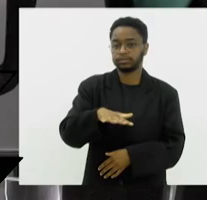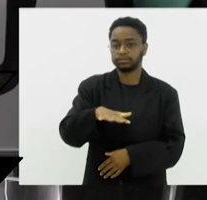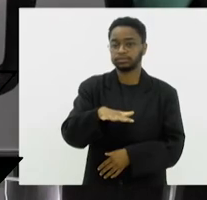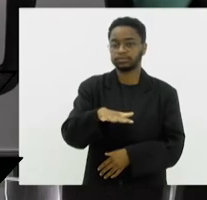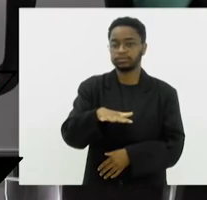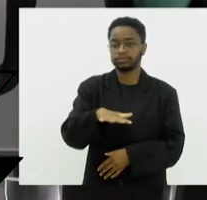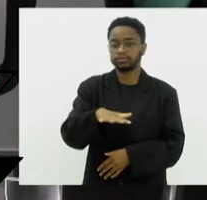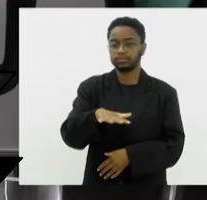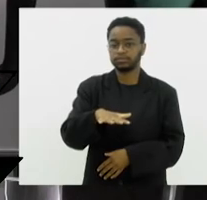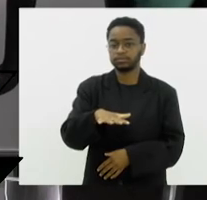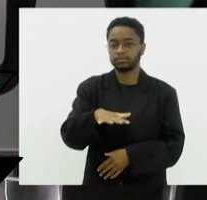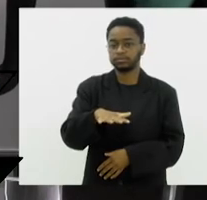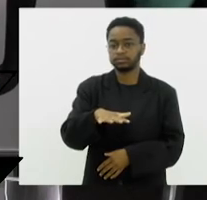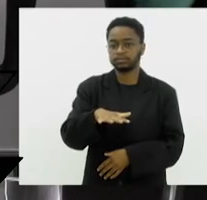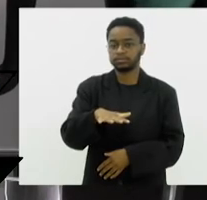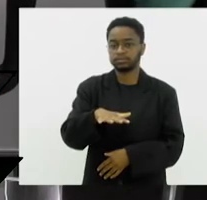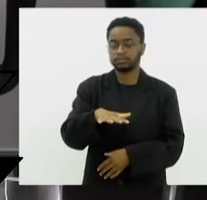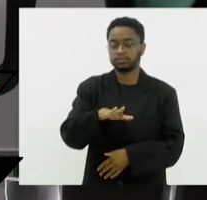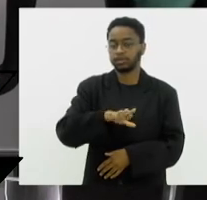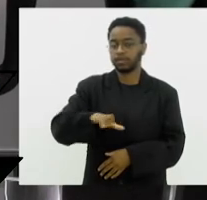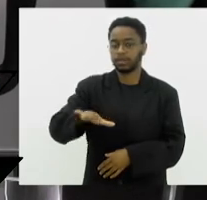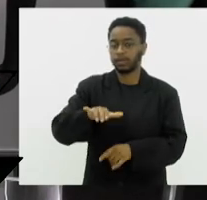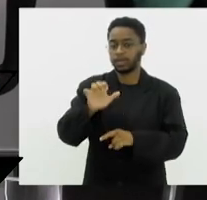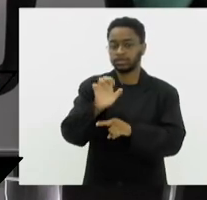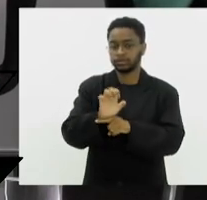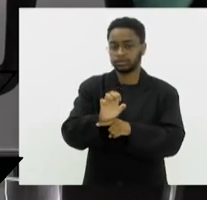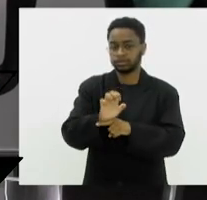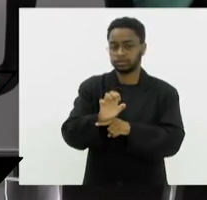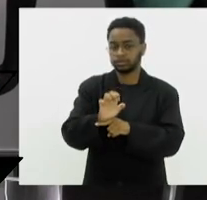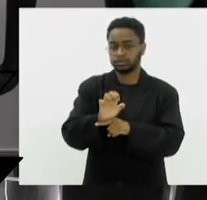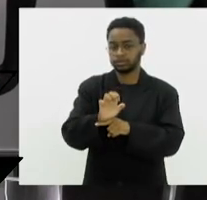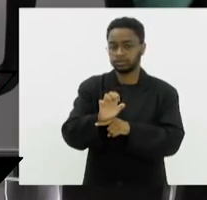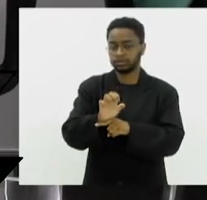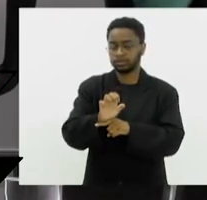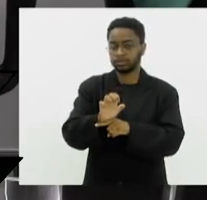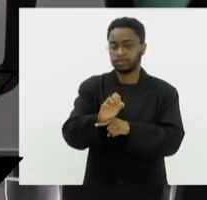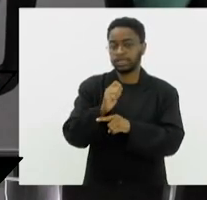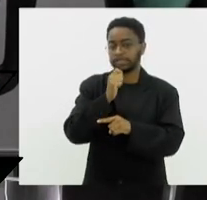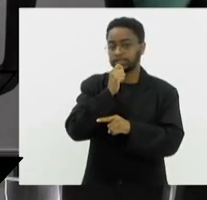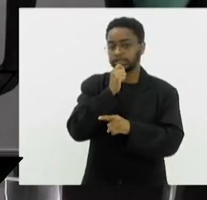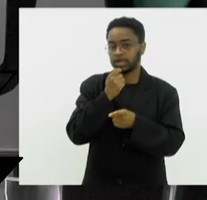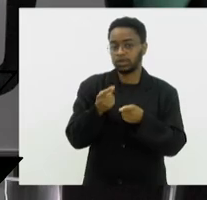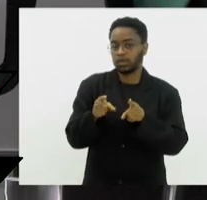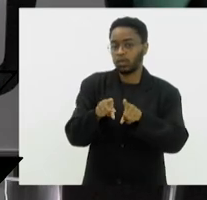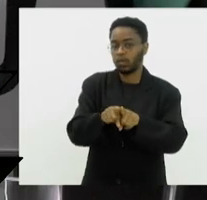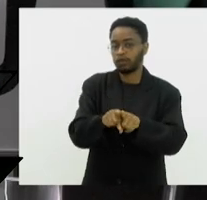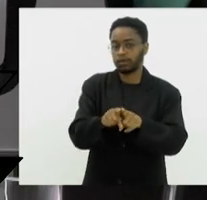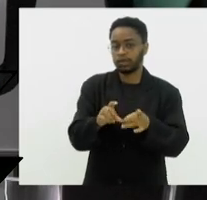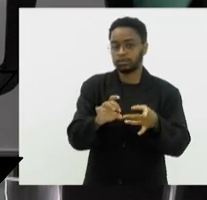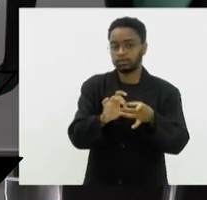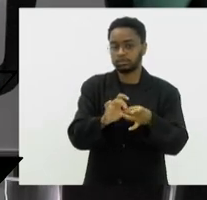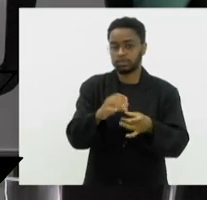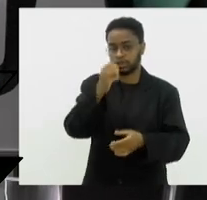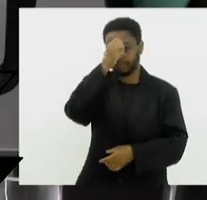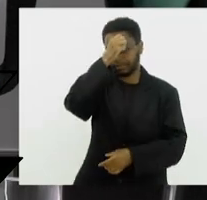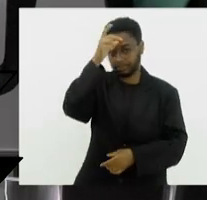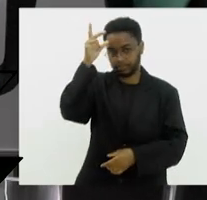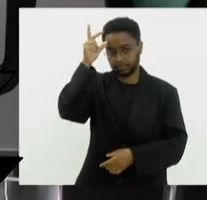em áreas que não fossem estaduais, sem conveniar com as prefeituras.